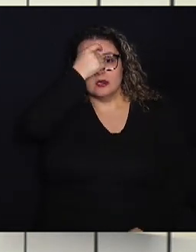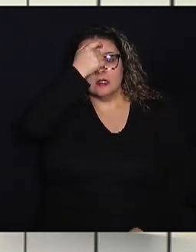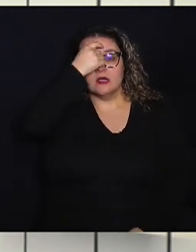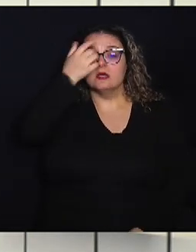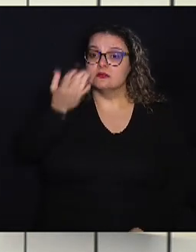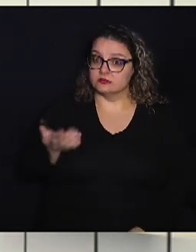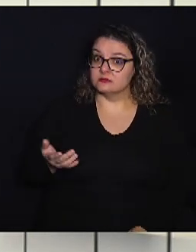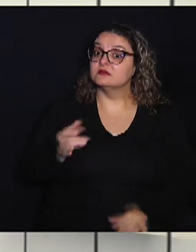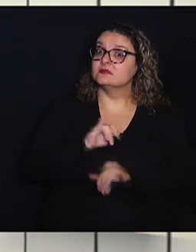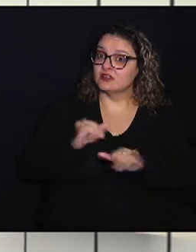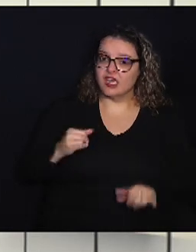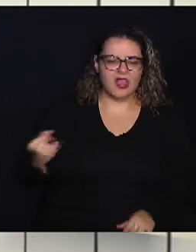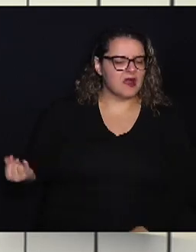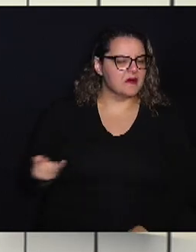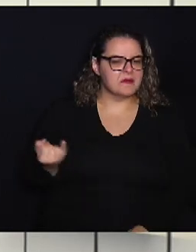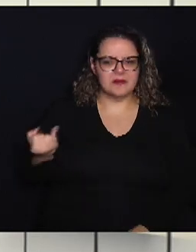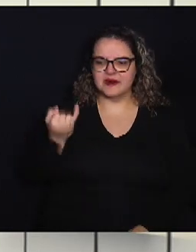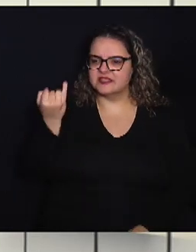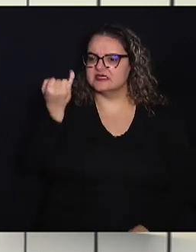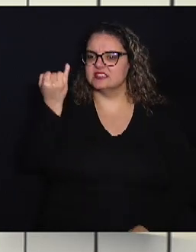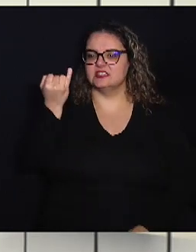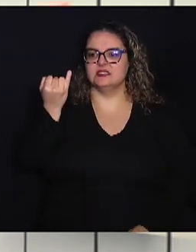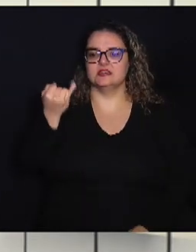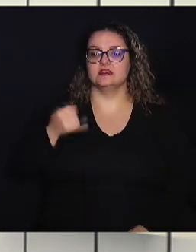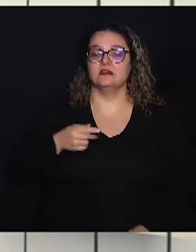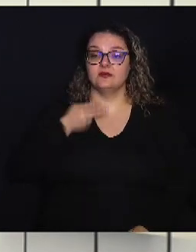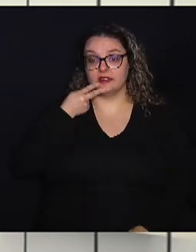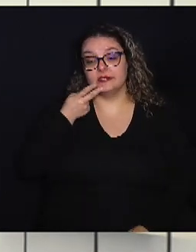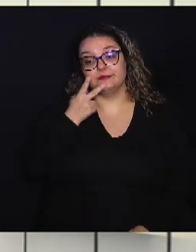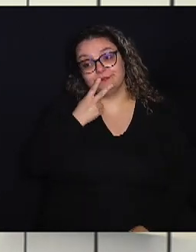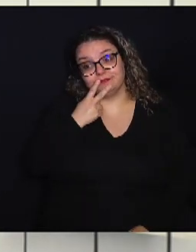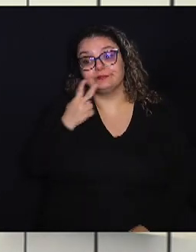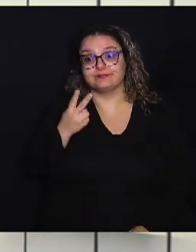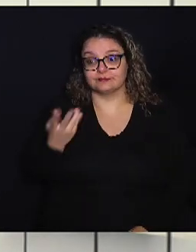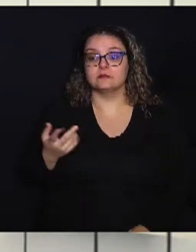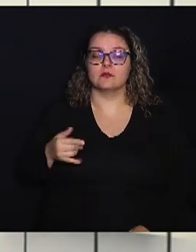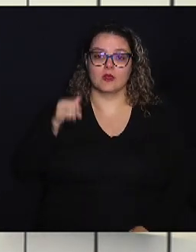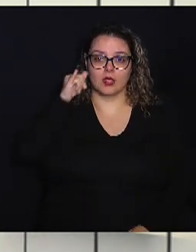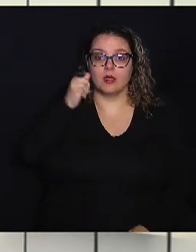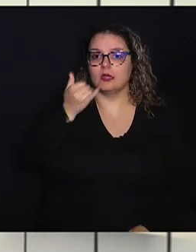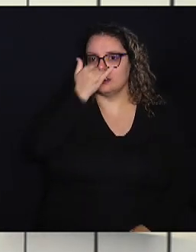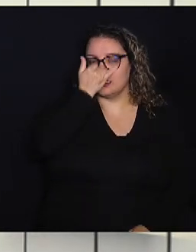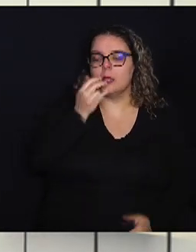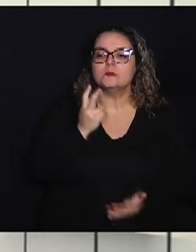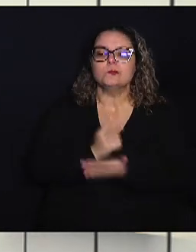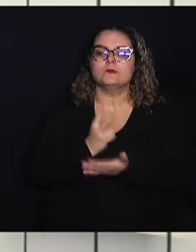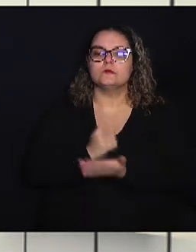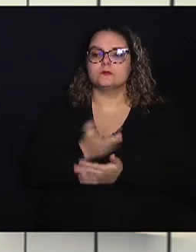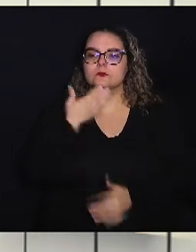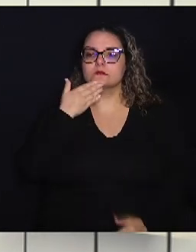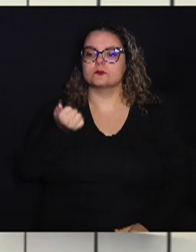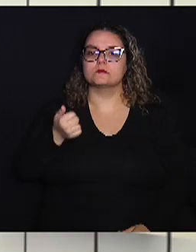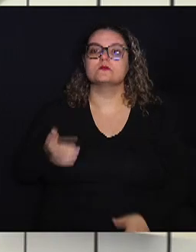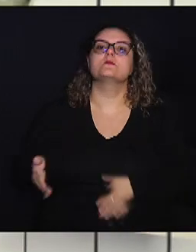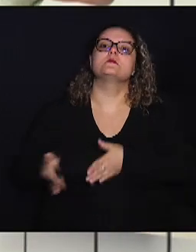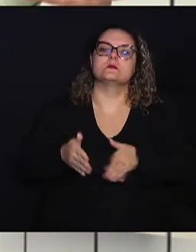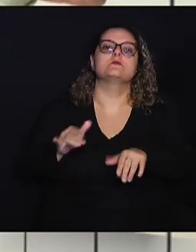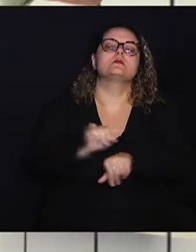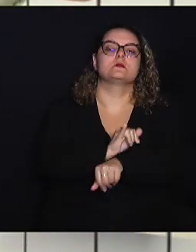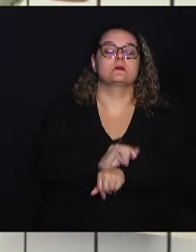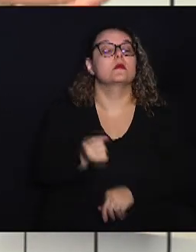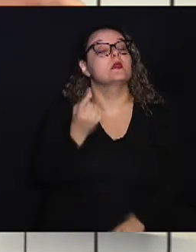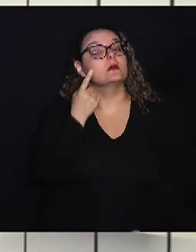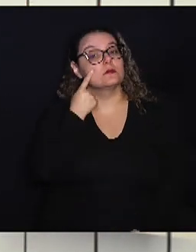Uma campanha importantíssima, se tratando de cigarro. A prevenção é sempre o melhor caminho, mas você viu